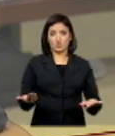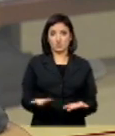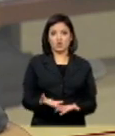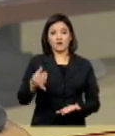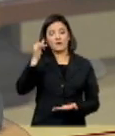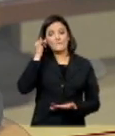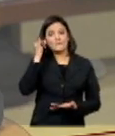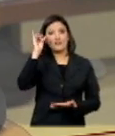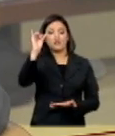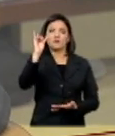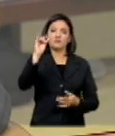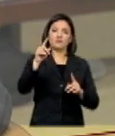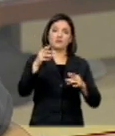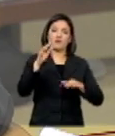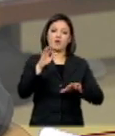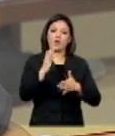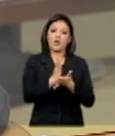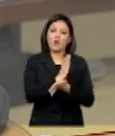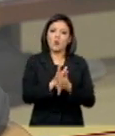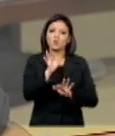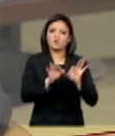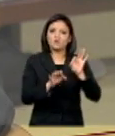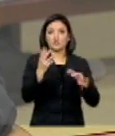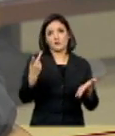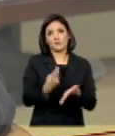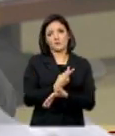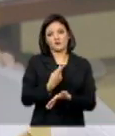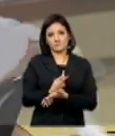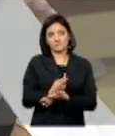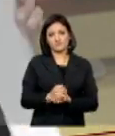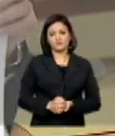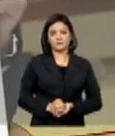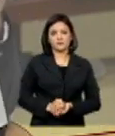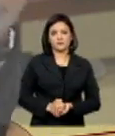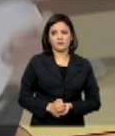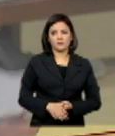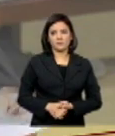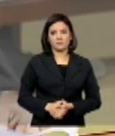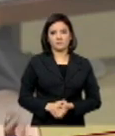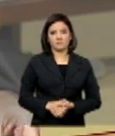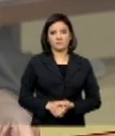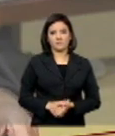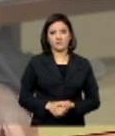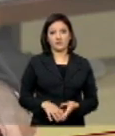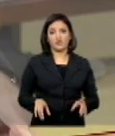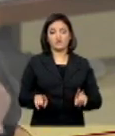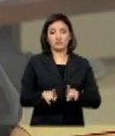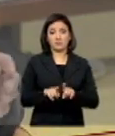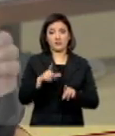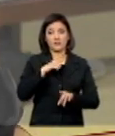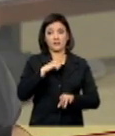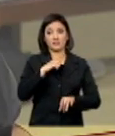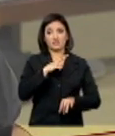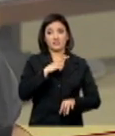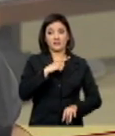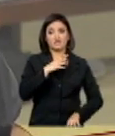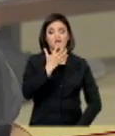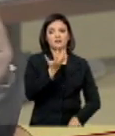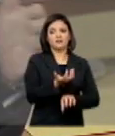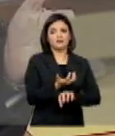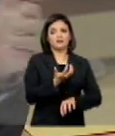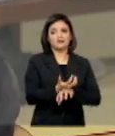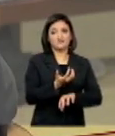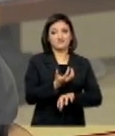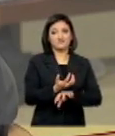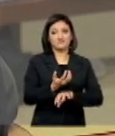incompatibilidades eu sinto é que a página ea quitado também uma matéria específica de um administrativo